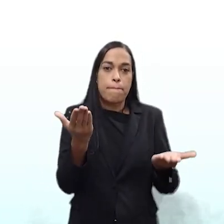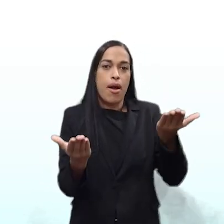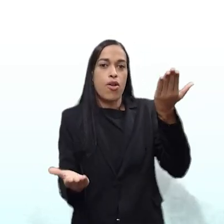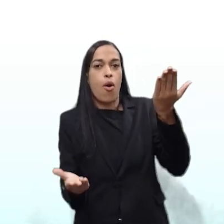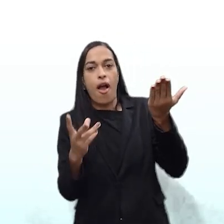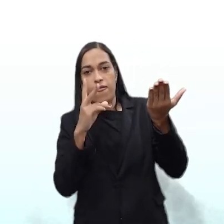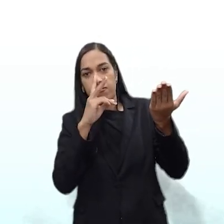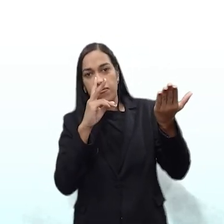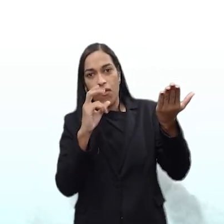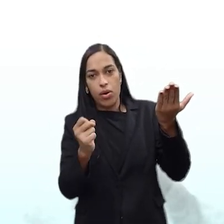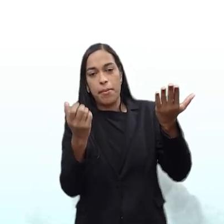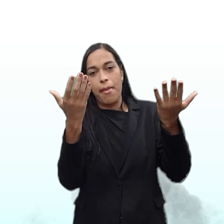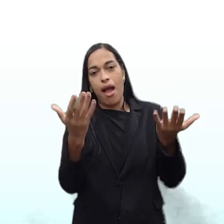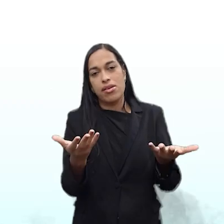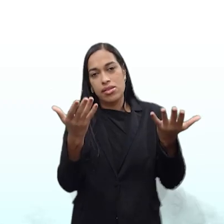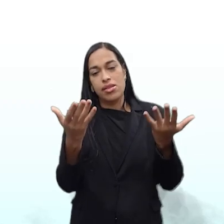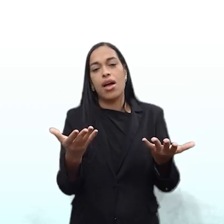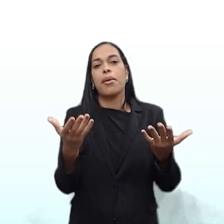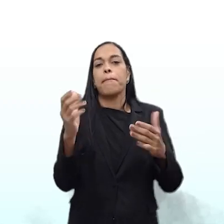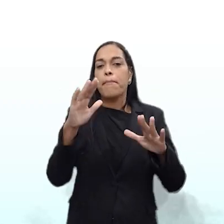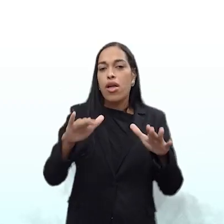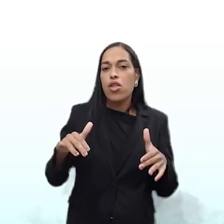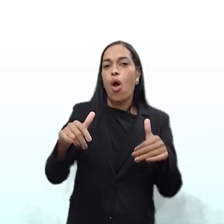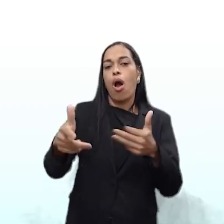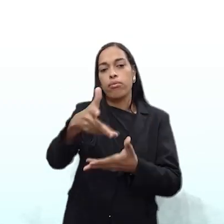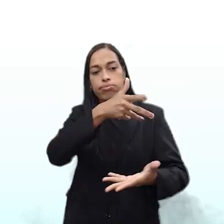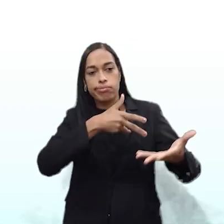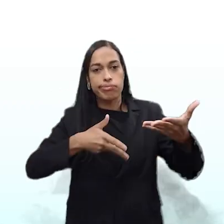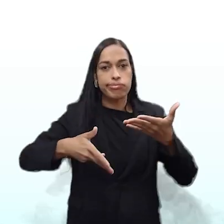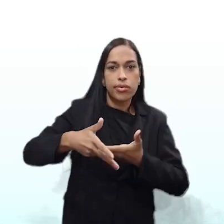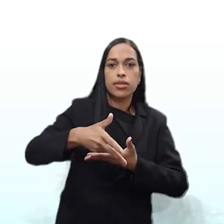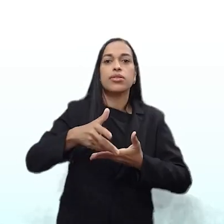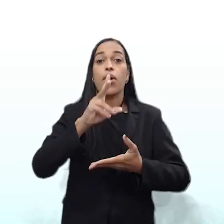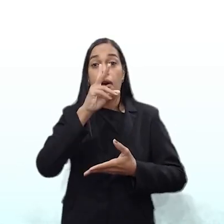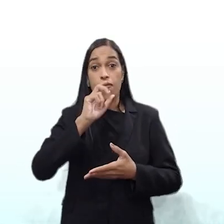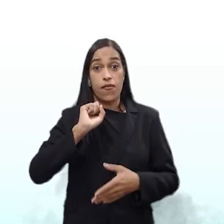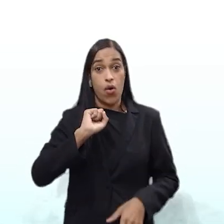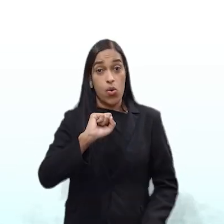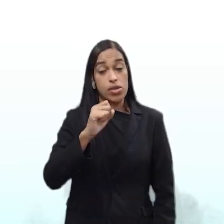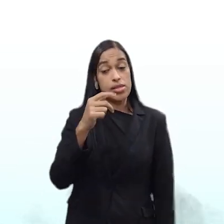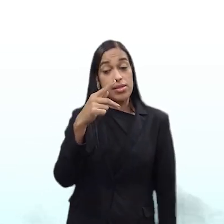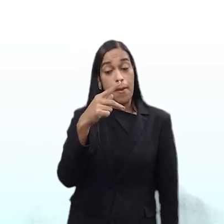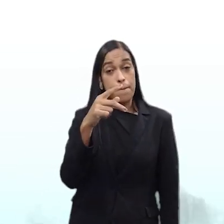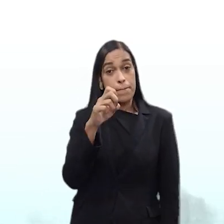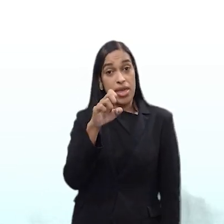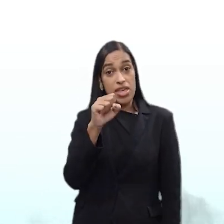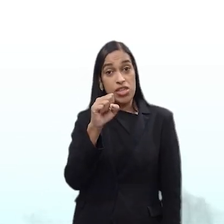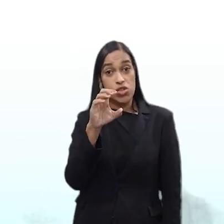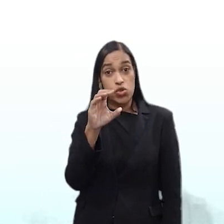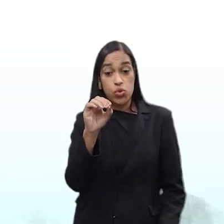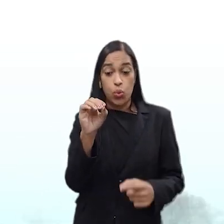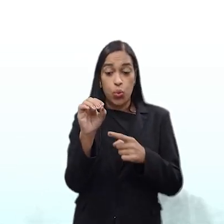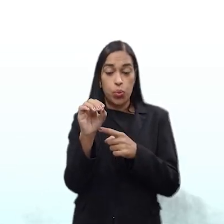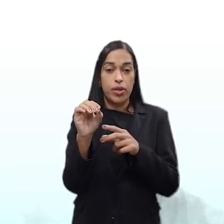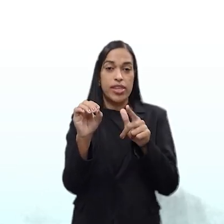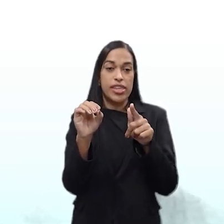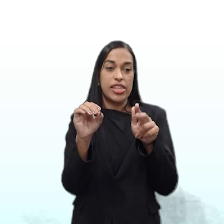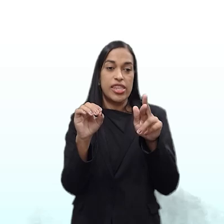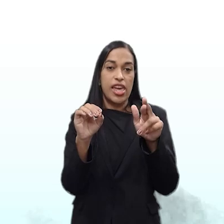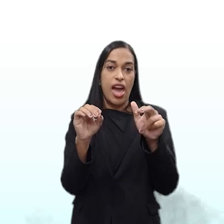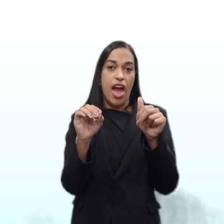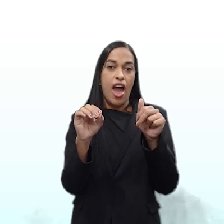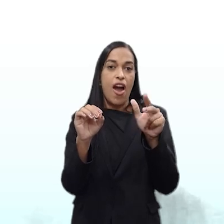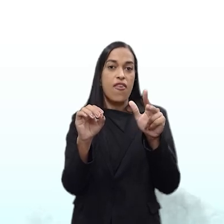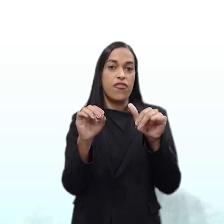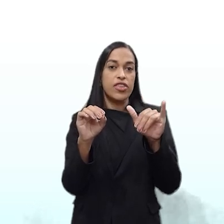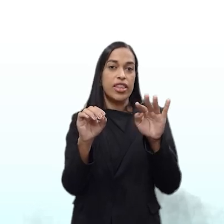essa interação. É importante que você entenda que força peso e força gravitacional são as